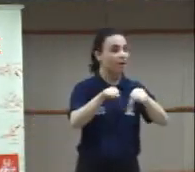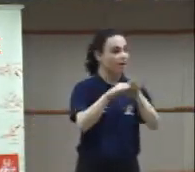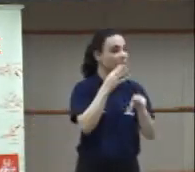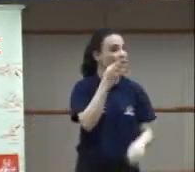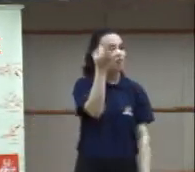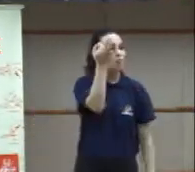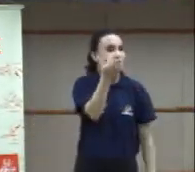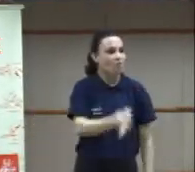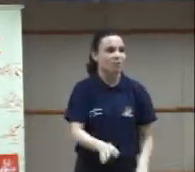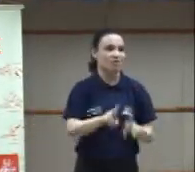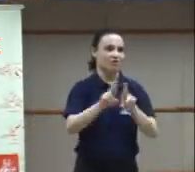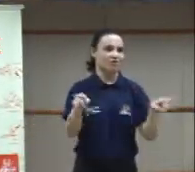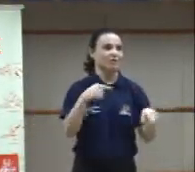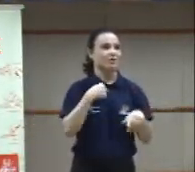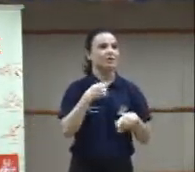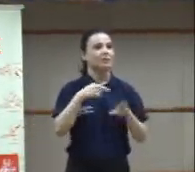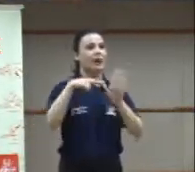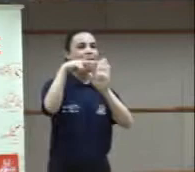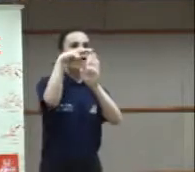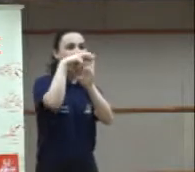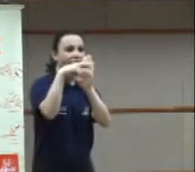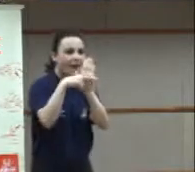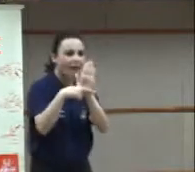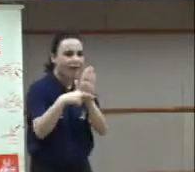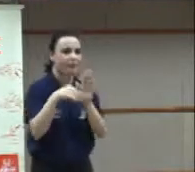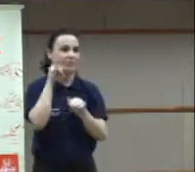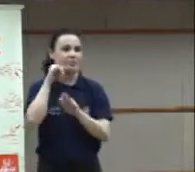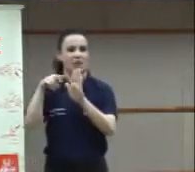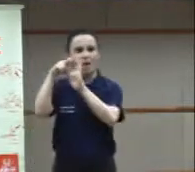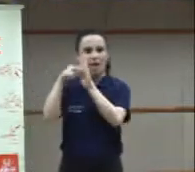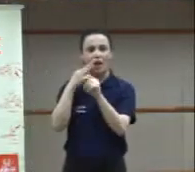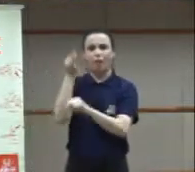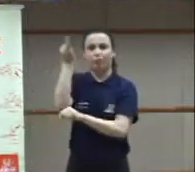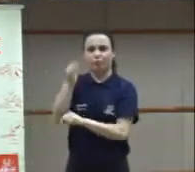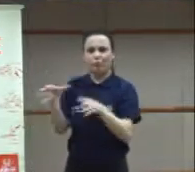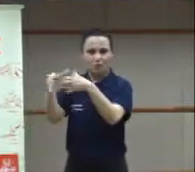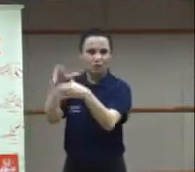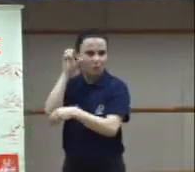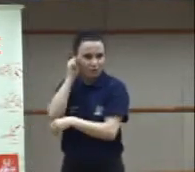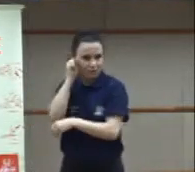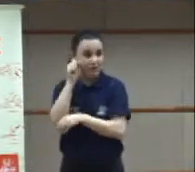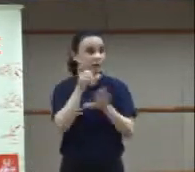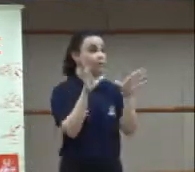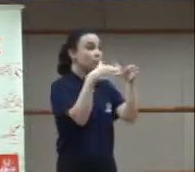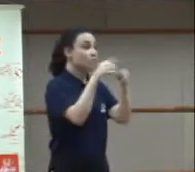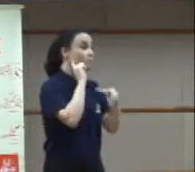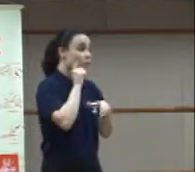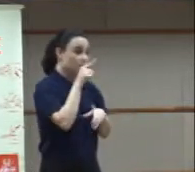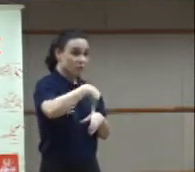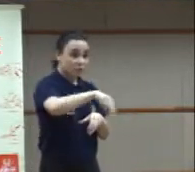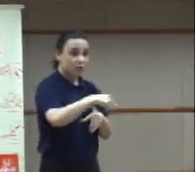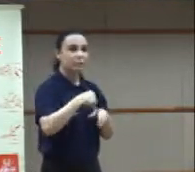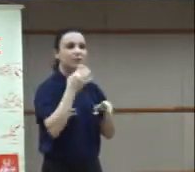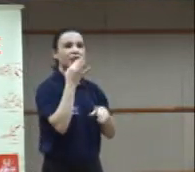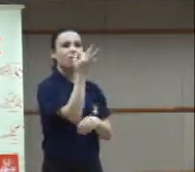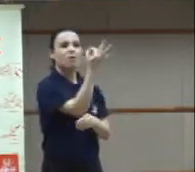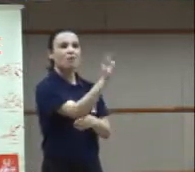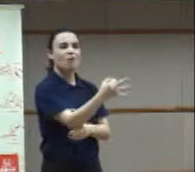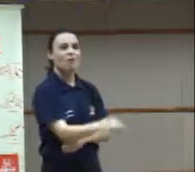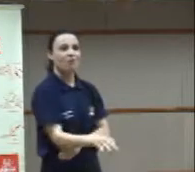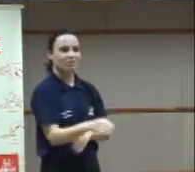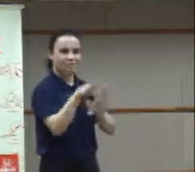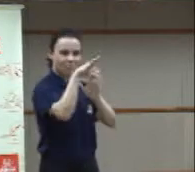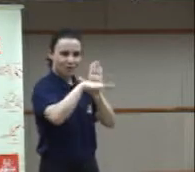textos, porque é a razão de que a maioria dos surdos são reprovados no exame vestibular.